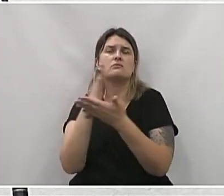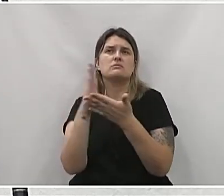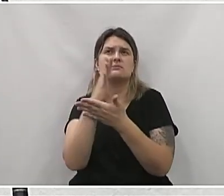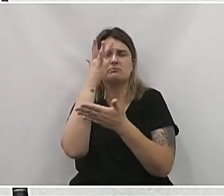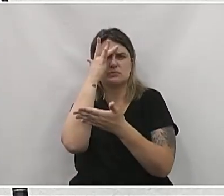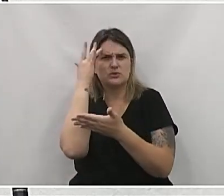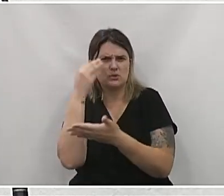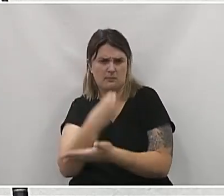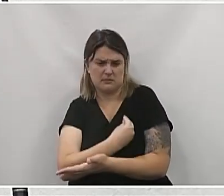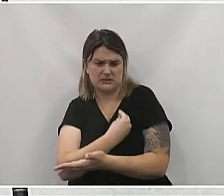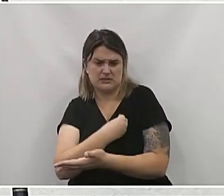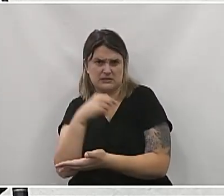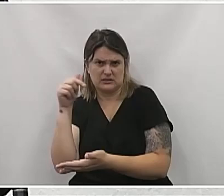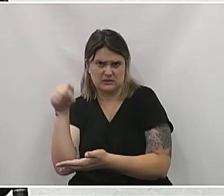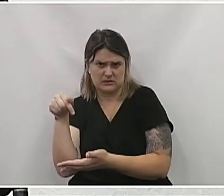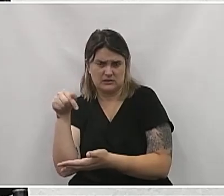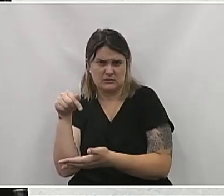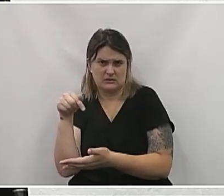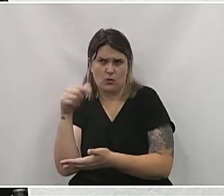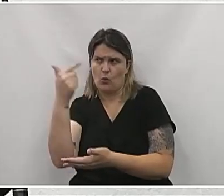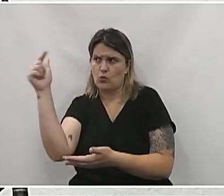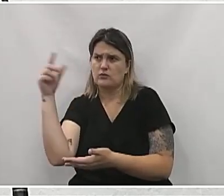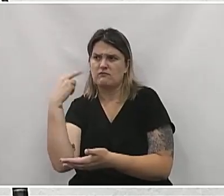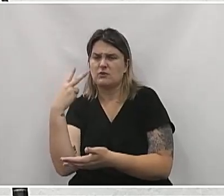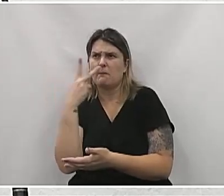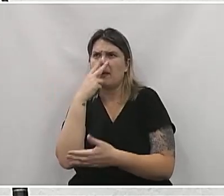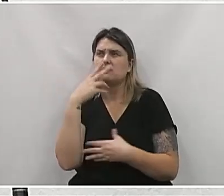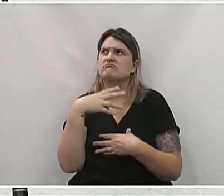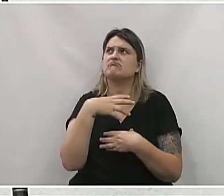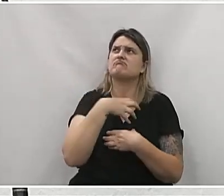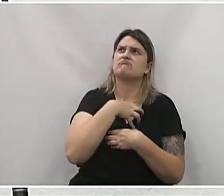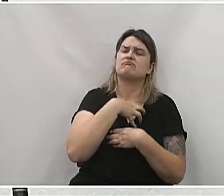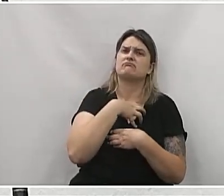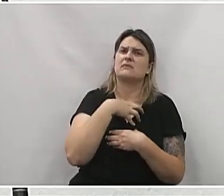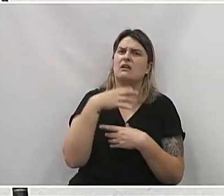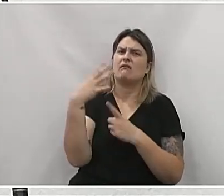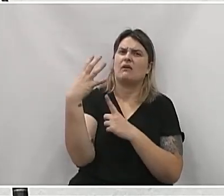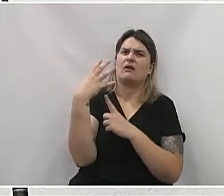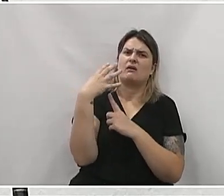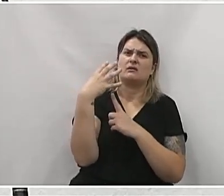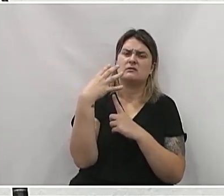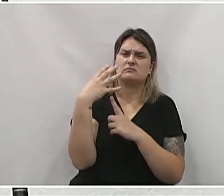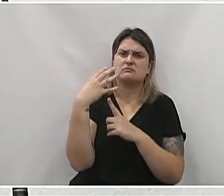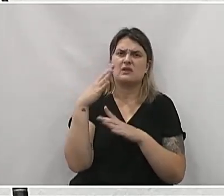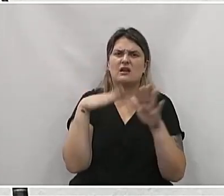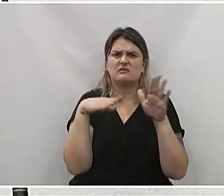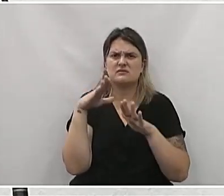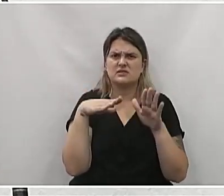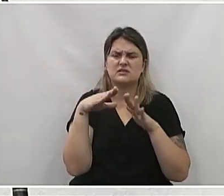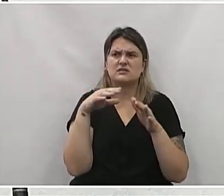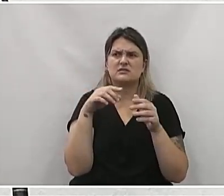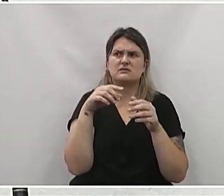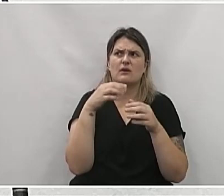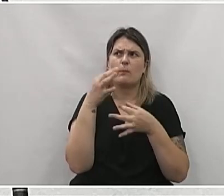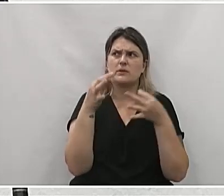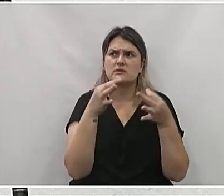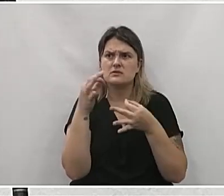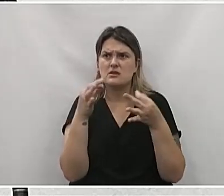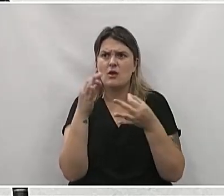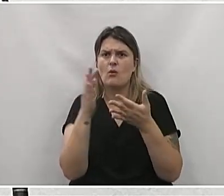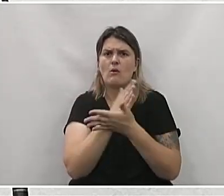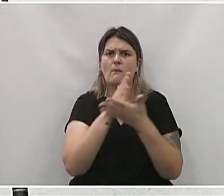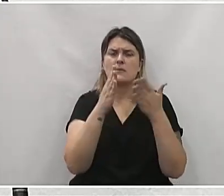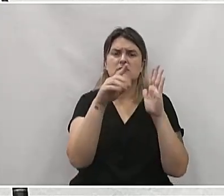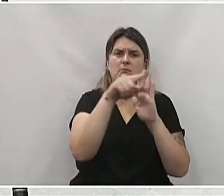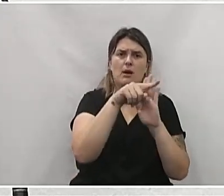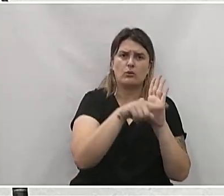pessoas aqui, mesmo vereadores, já se sentiram ameaçados por muitas vezes se posicionar referente a algumas pautas